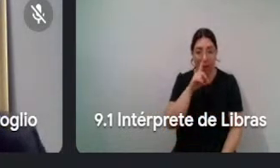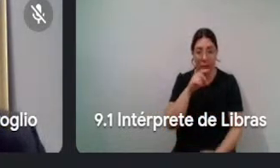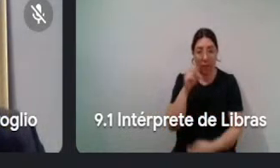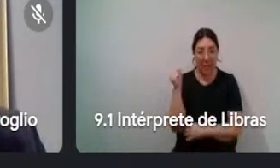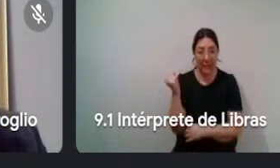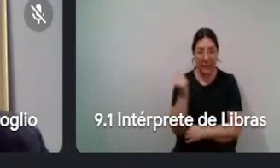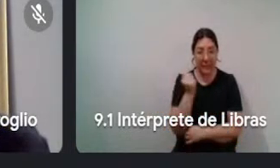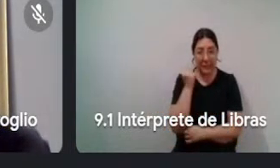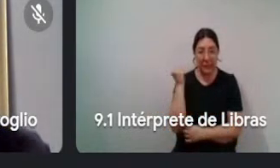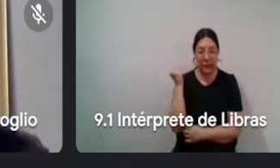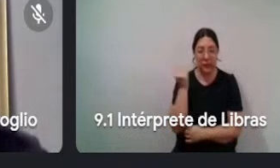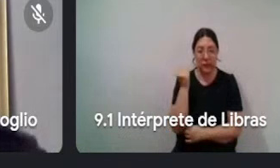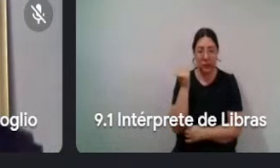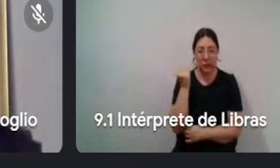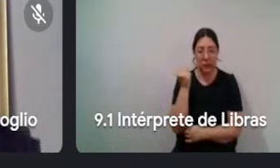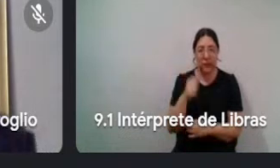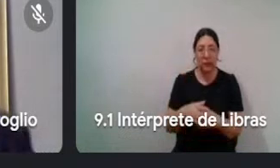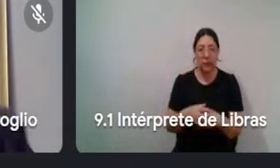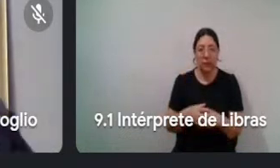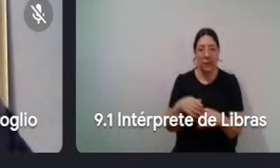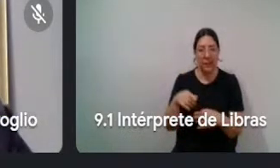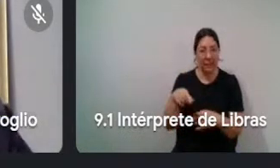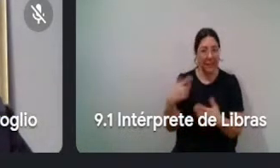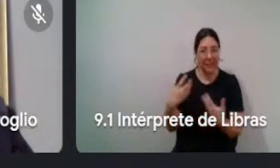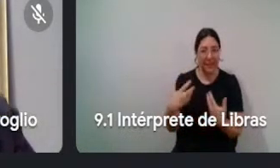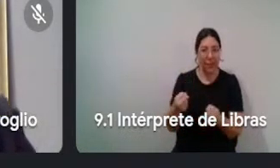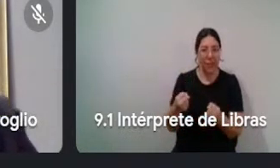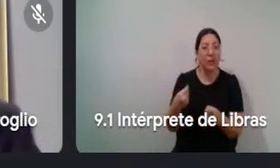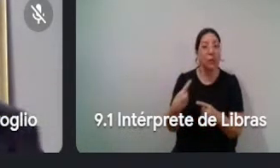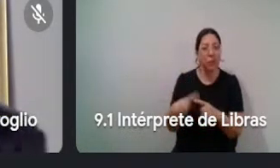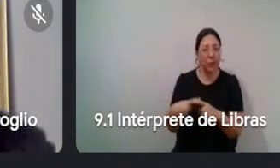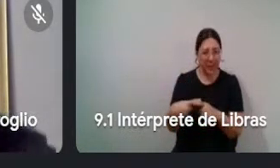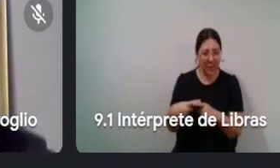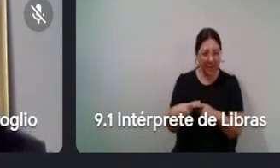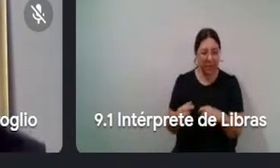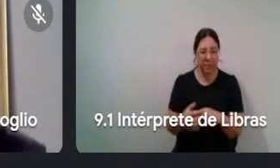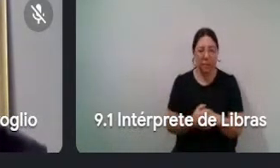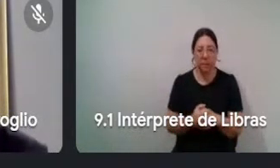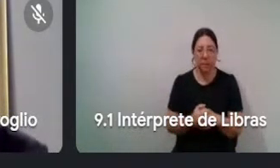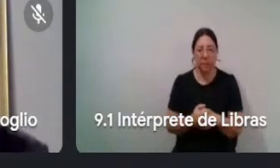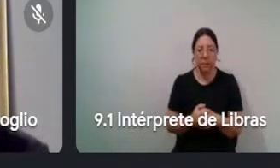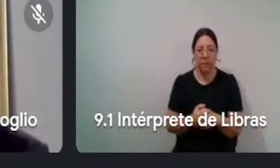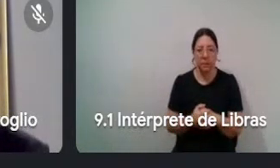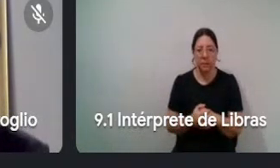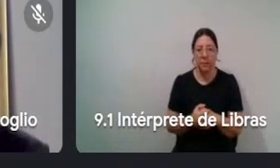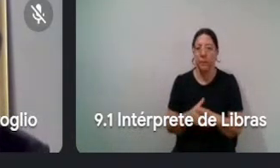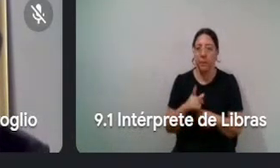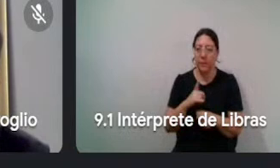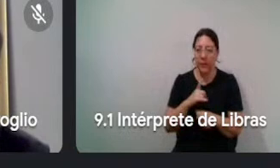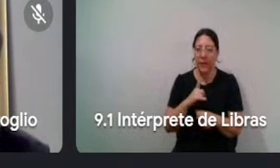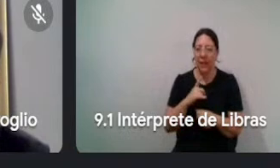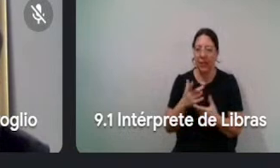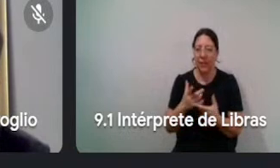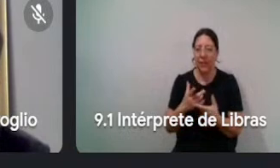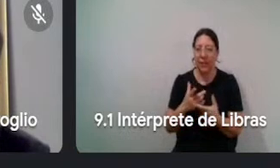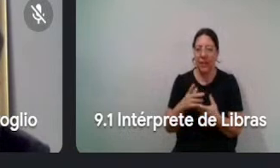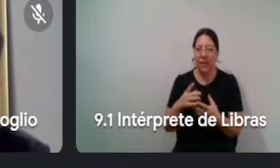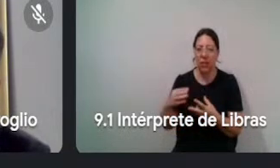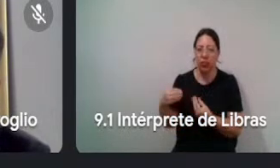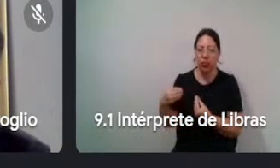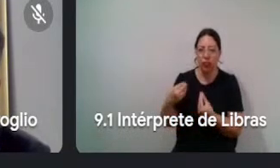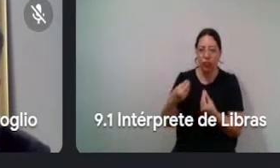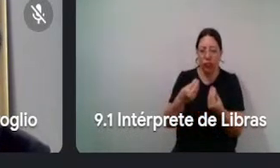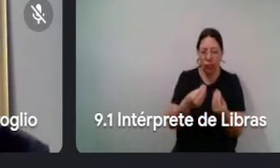a essa desaprovação foi o recebimento de doações estimáveis de